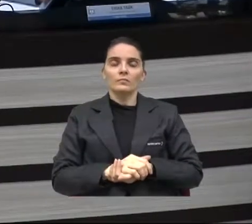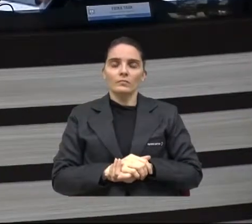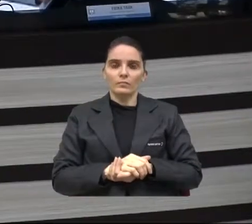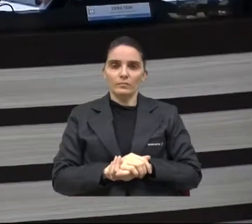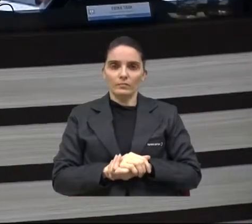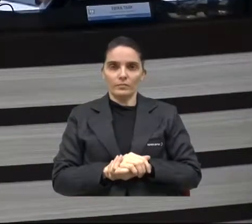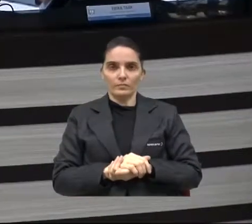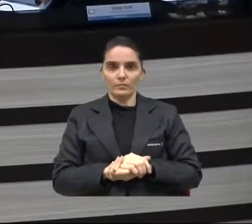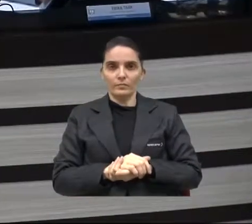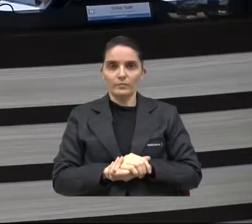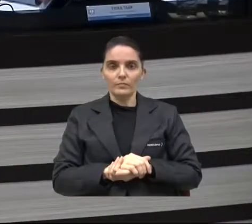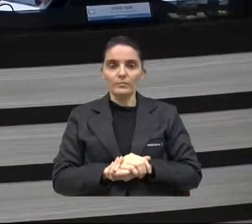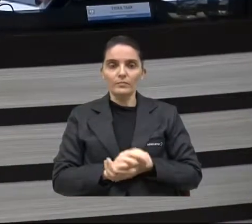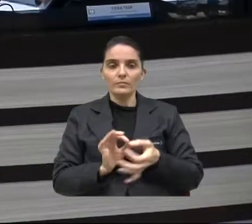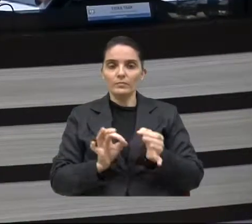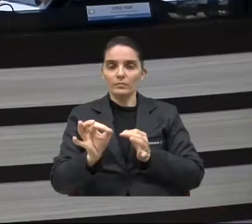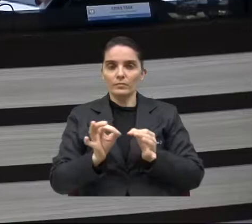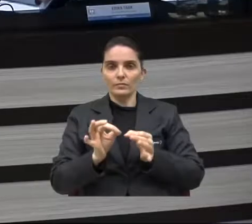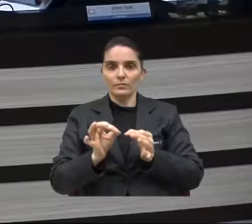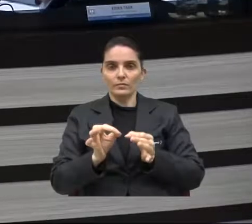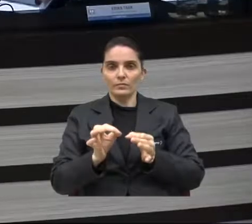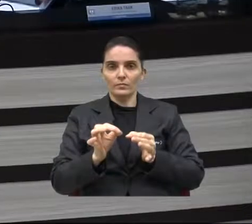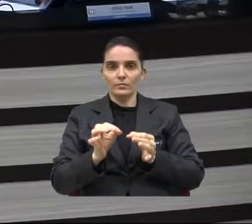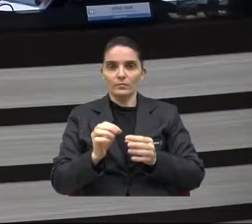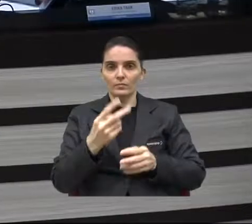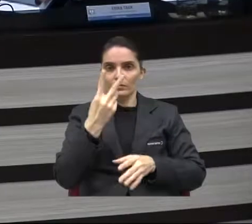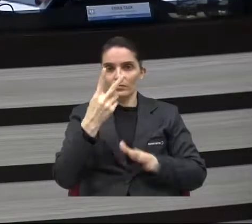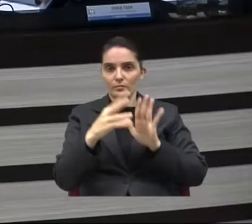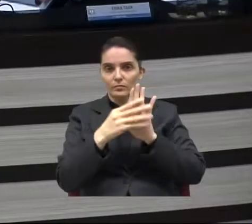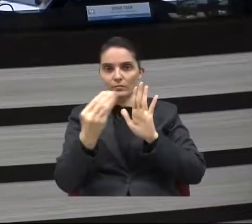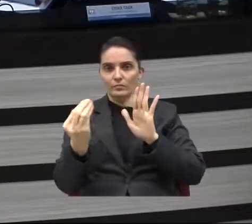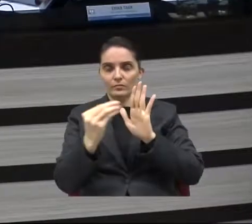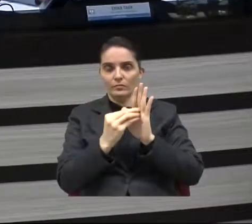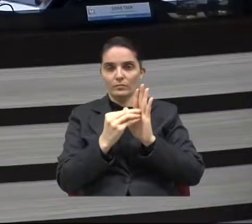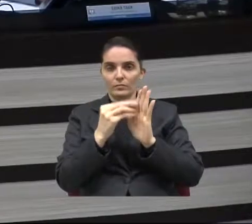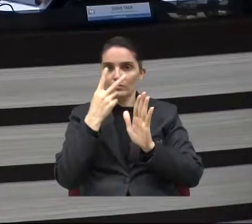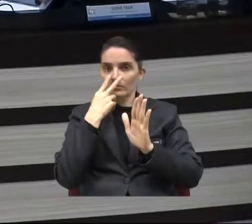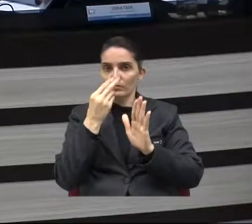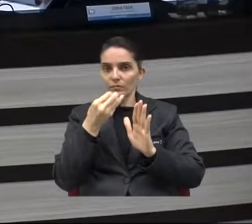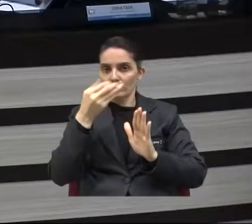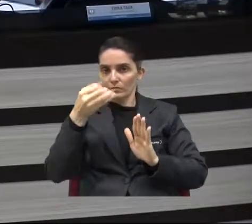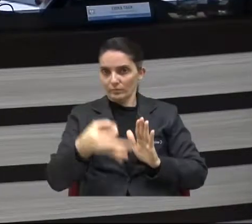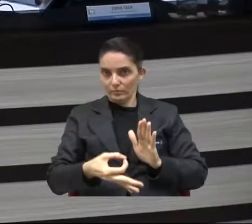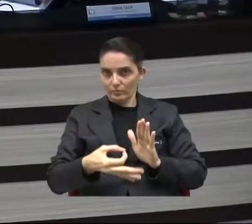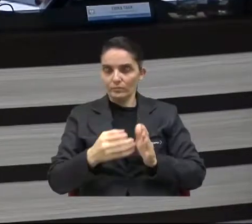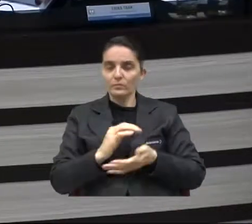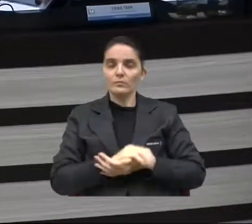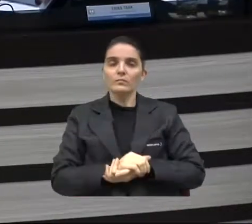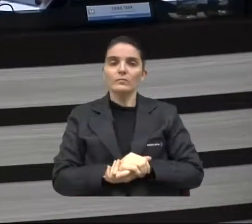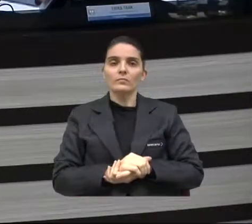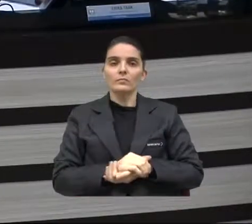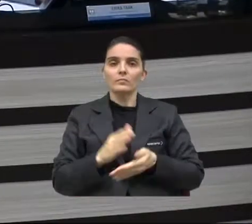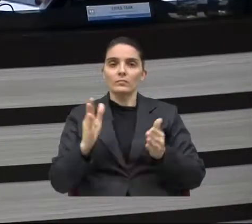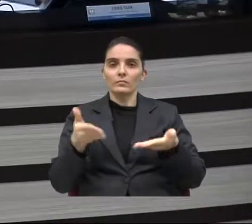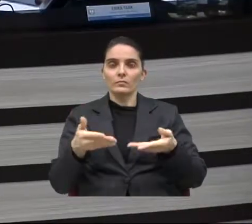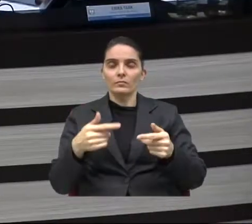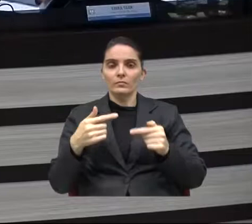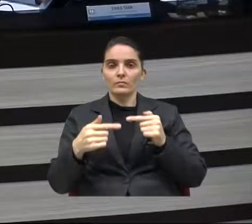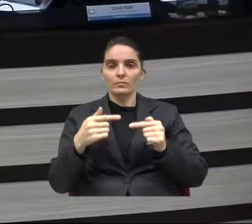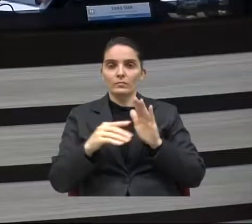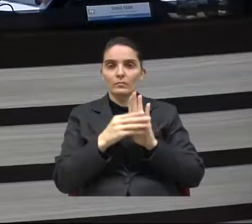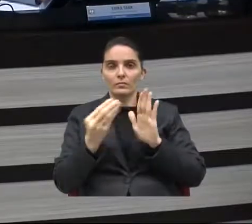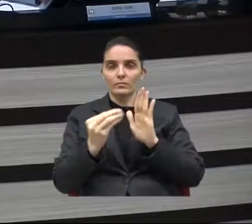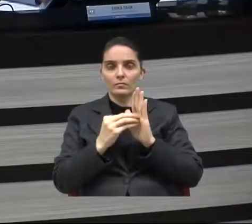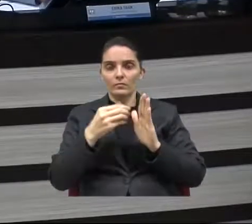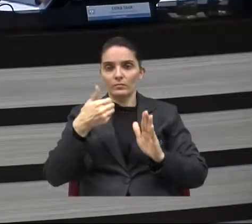outras providências. O projeto contém 2 emendas, e os pareceres são favoráveis. Está em discussão a emenda